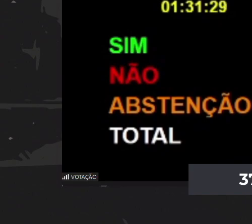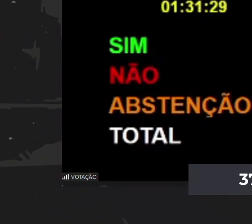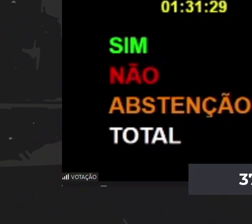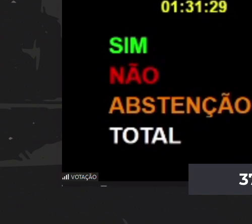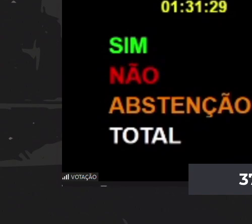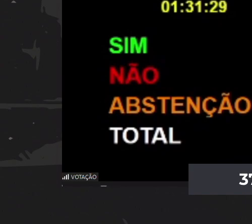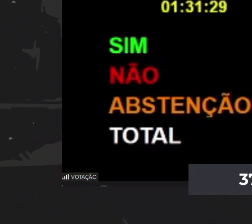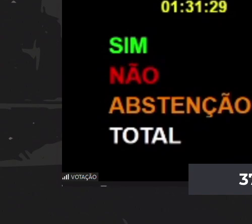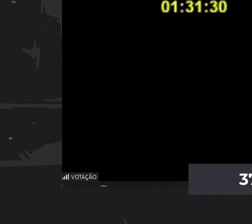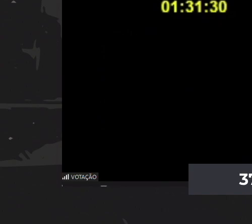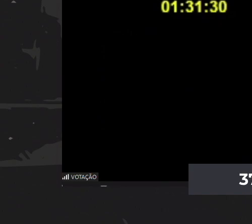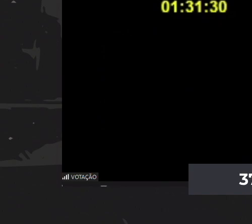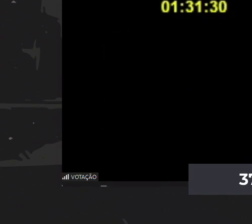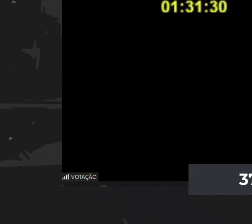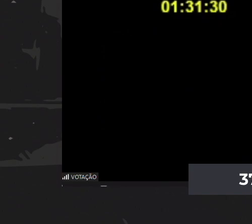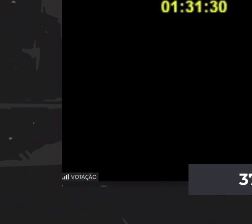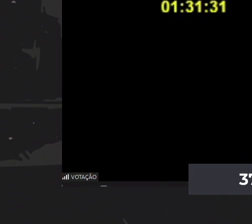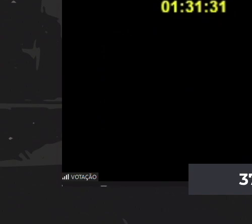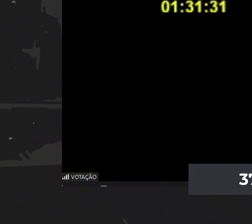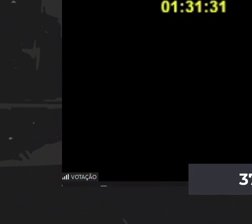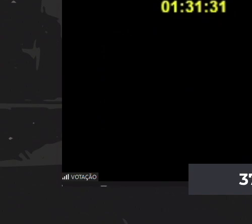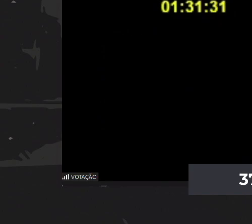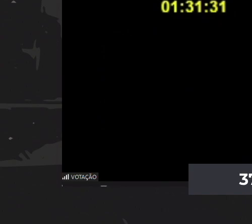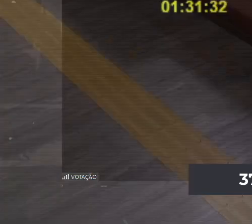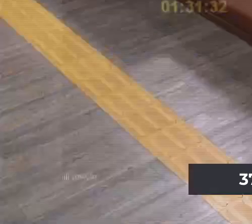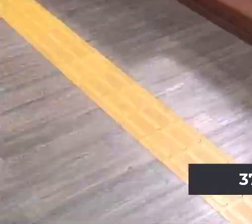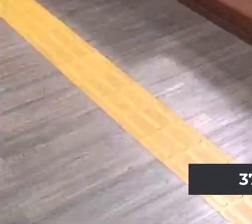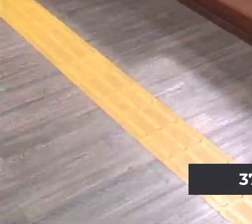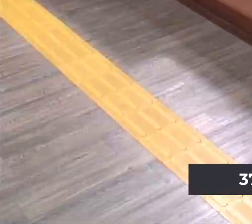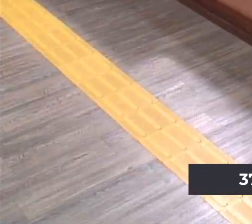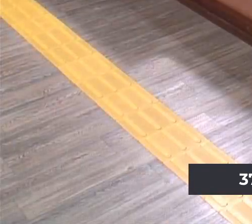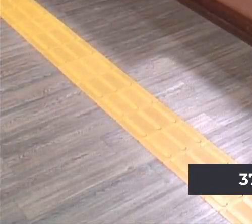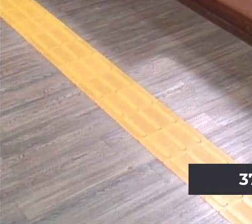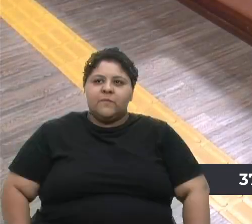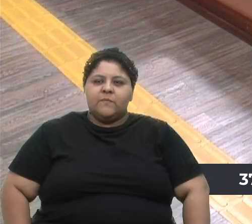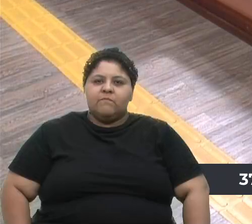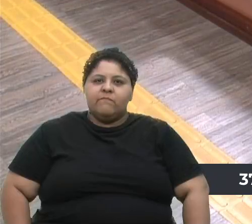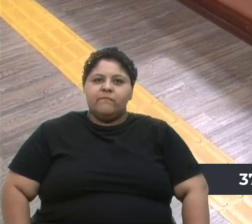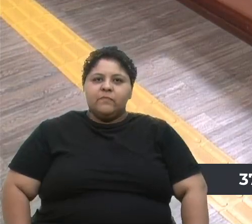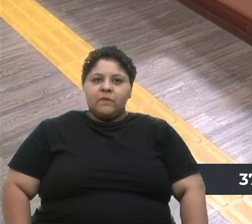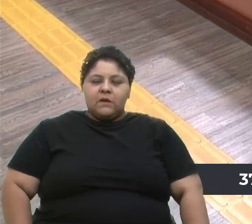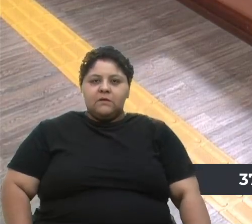Encerrado o registro dos votos, encerrada a votação.